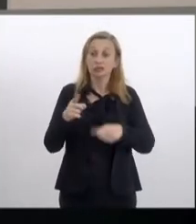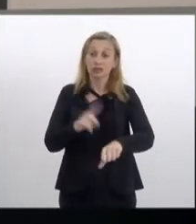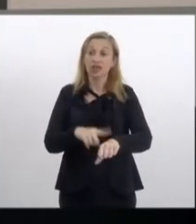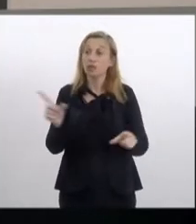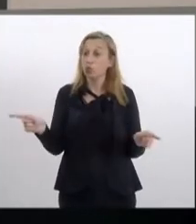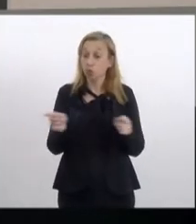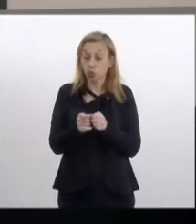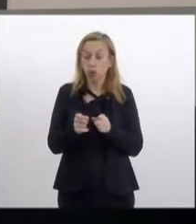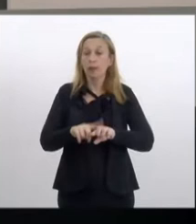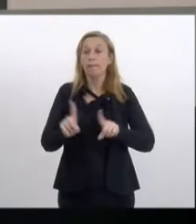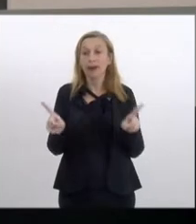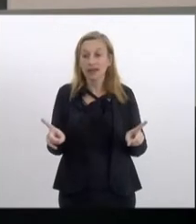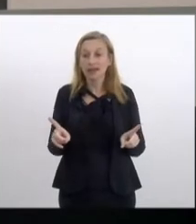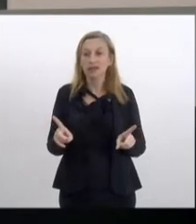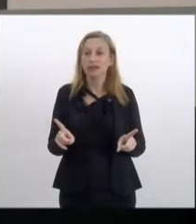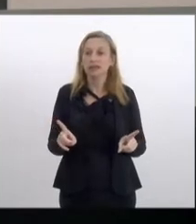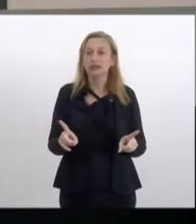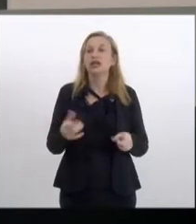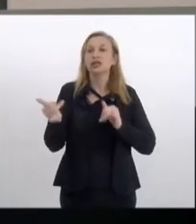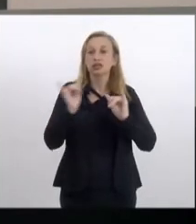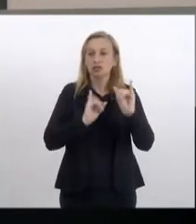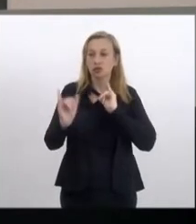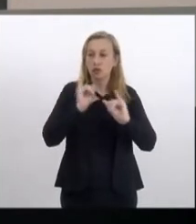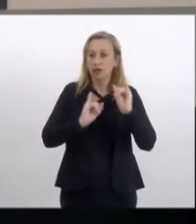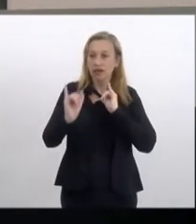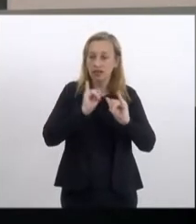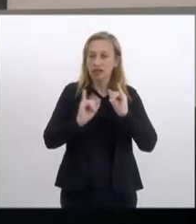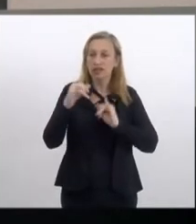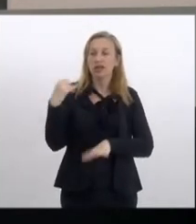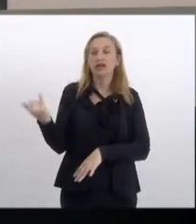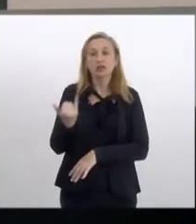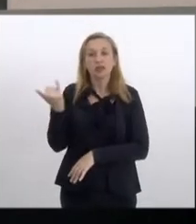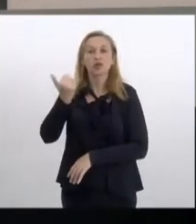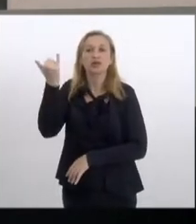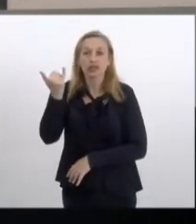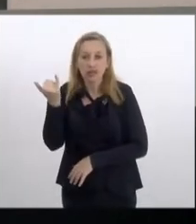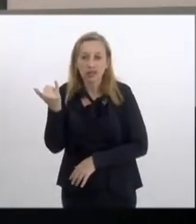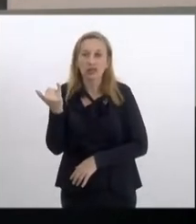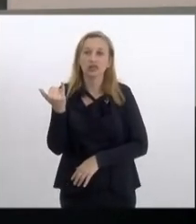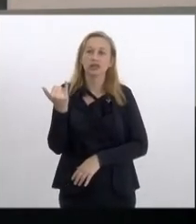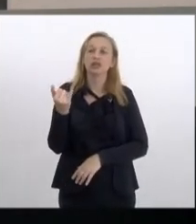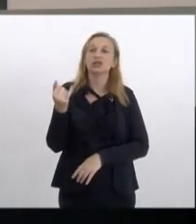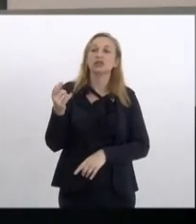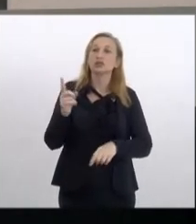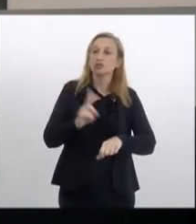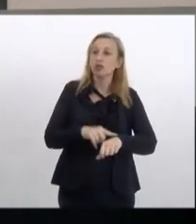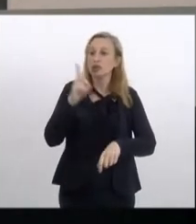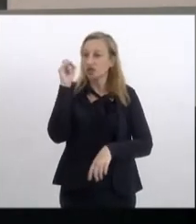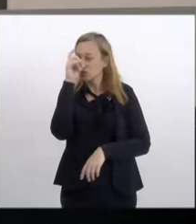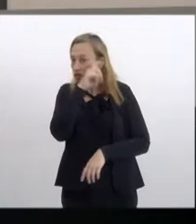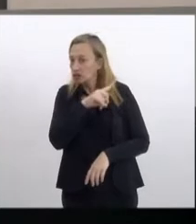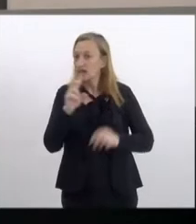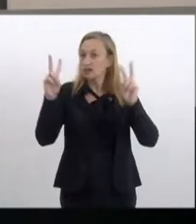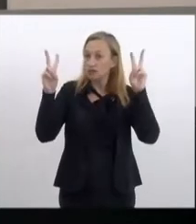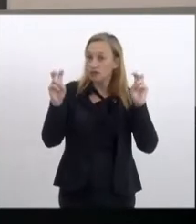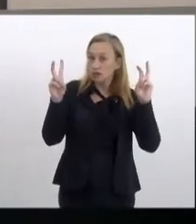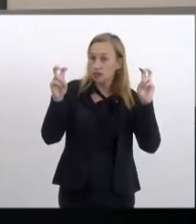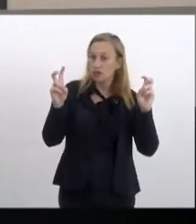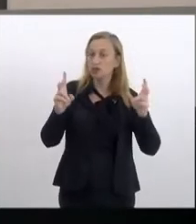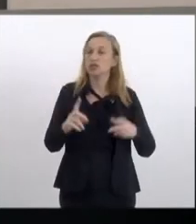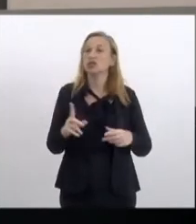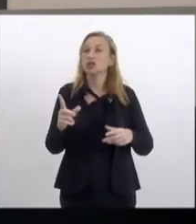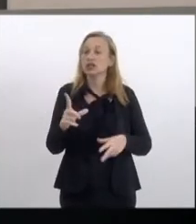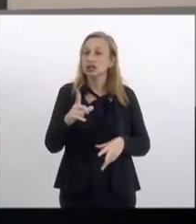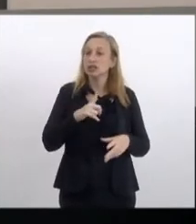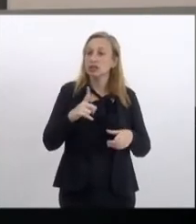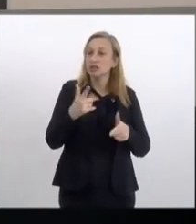curto, mas as informações, elas são ricas mediante as dificuldades e as situações que a gente